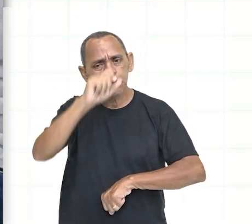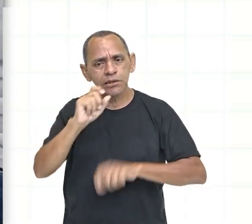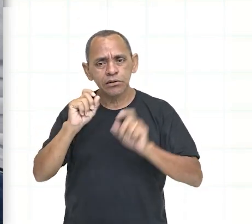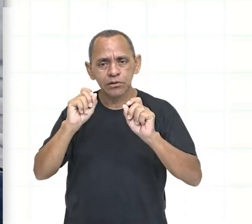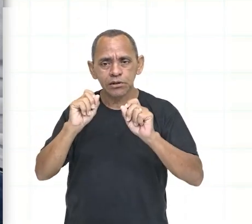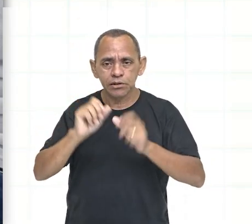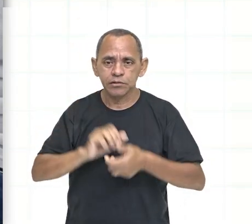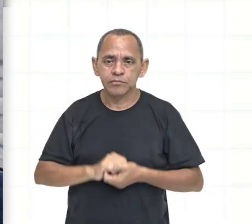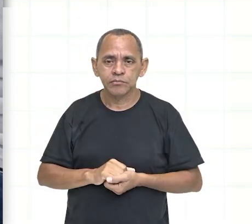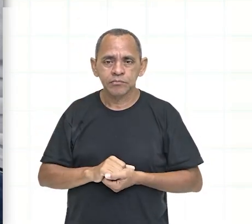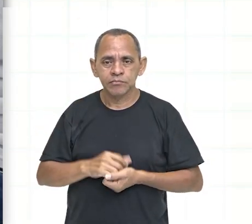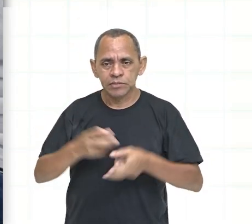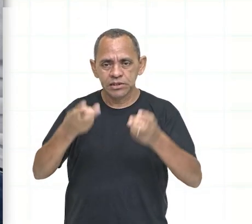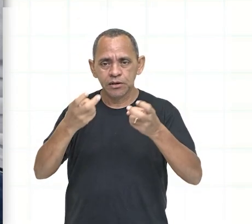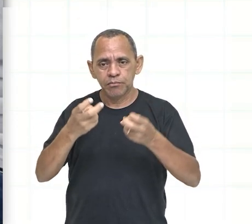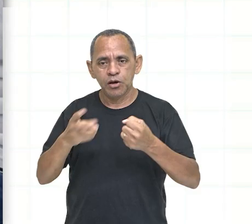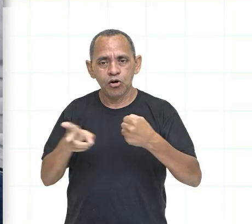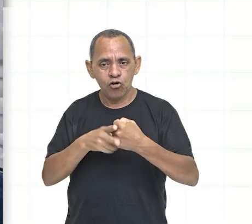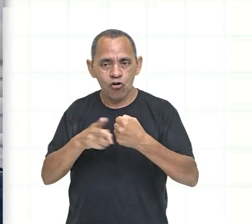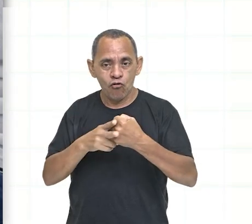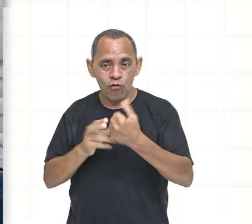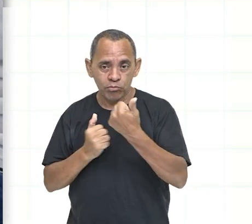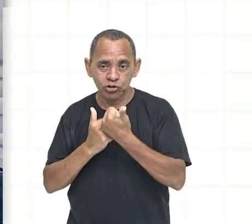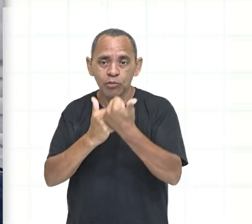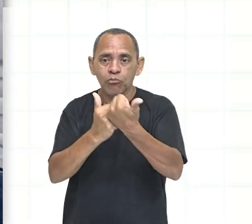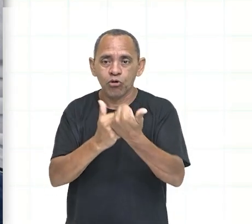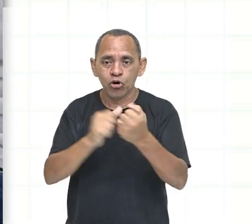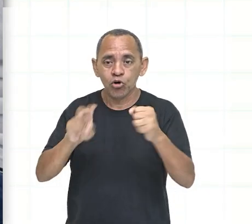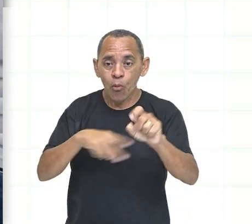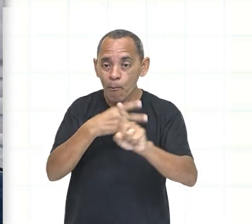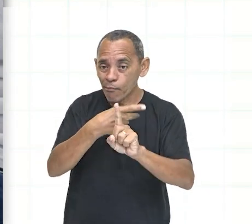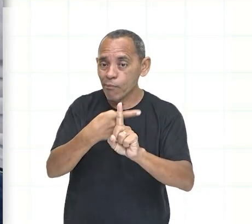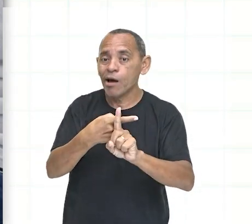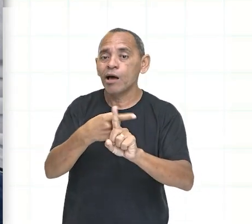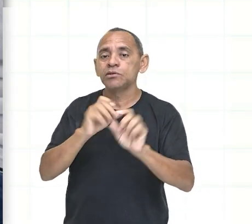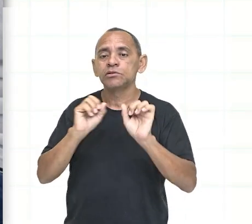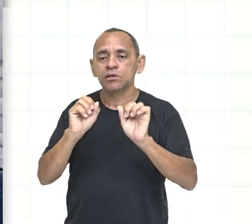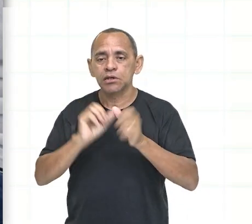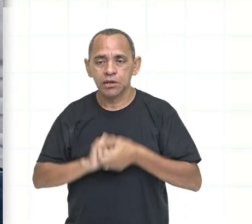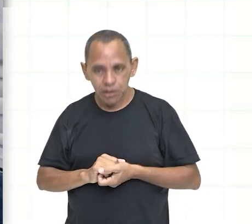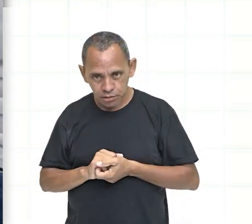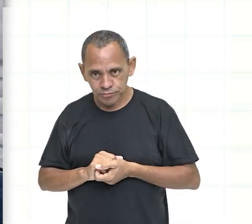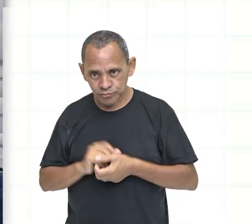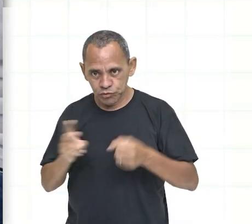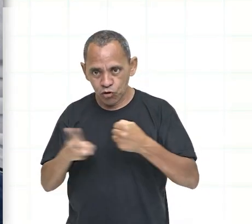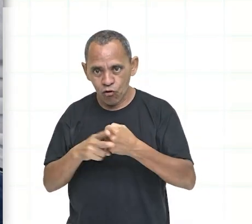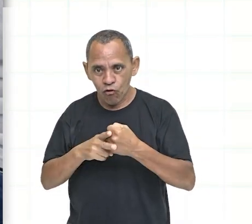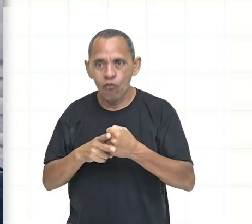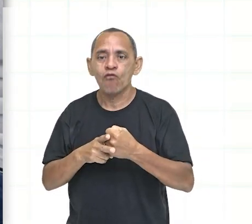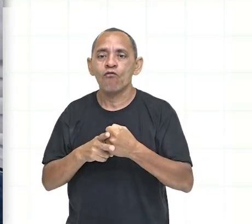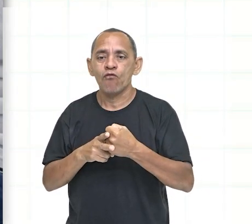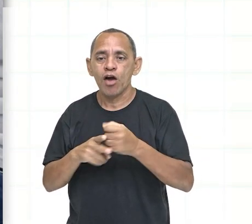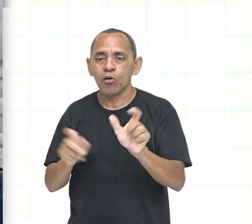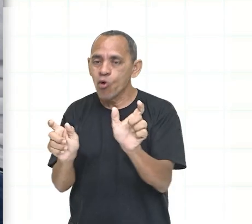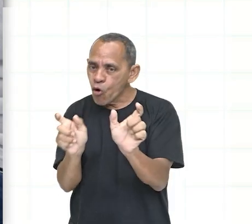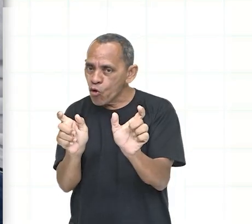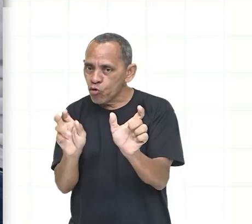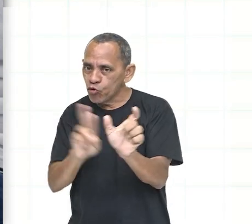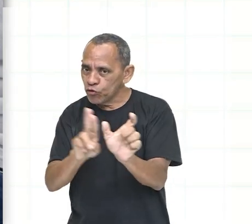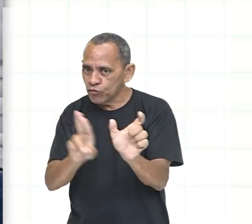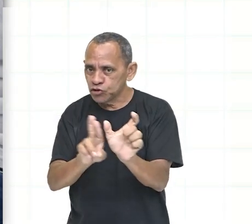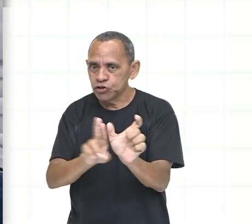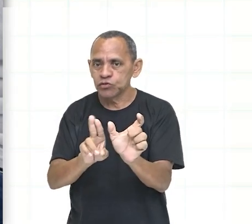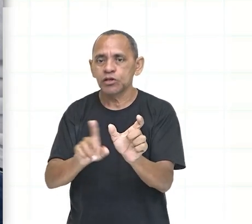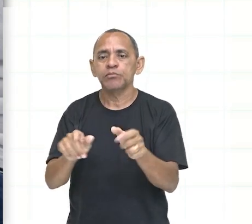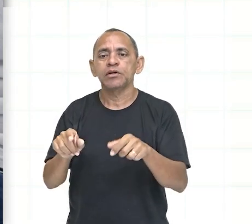verbo modal mais o verbo no infinitivo. He would learn to play the guitar. Ele aprenderia a tocar,